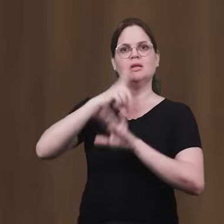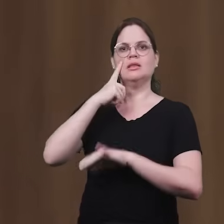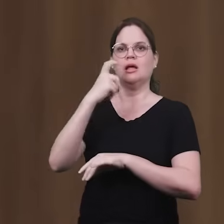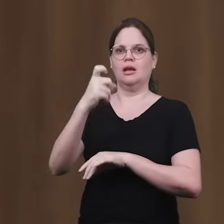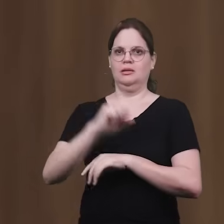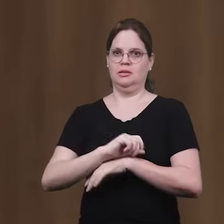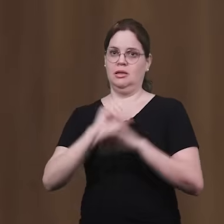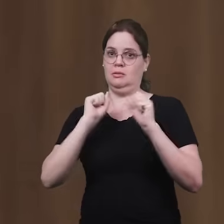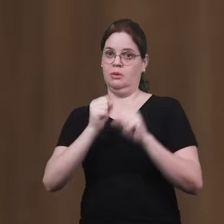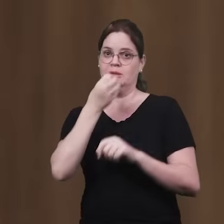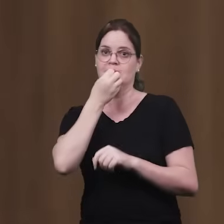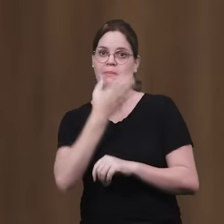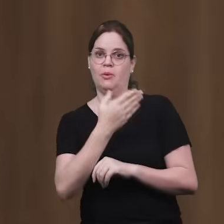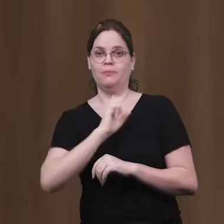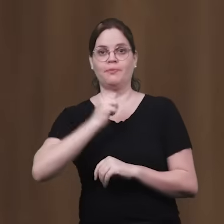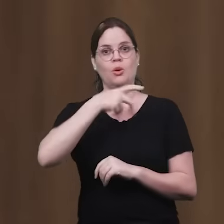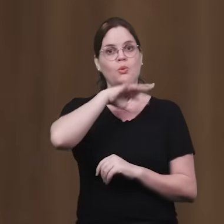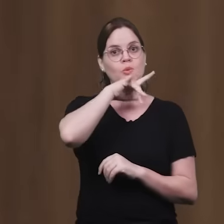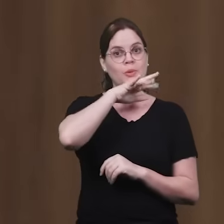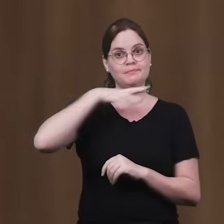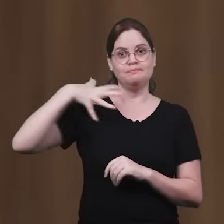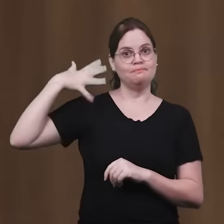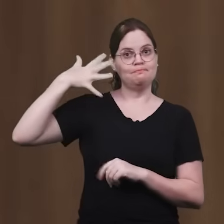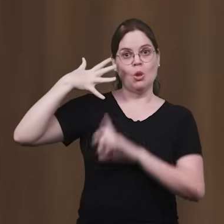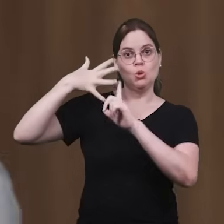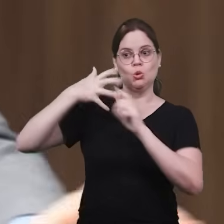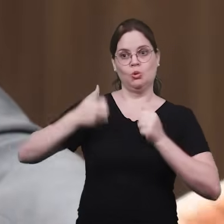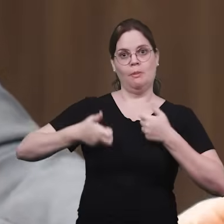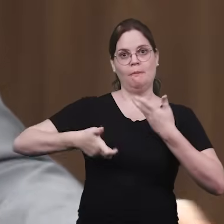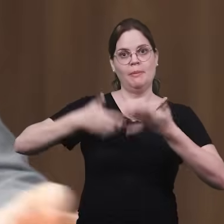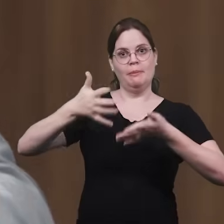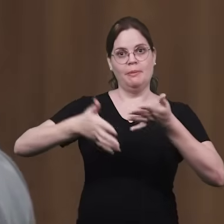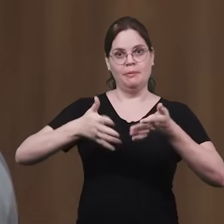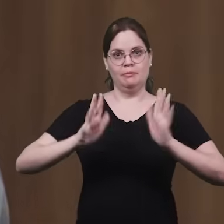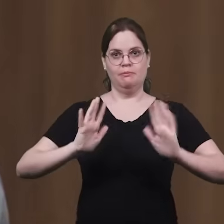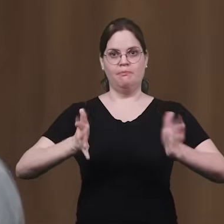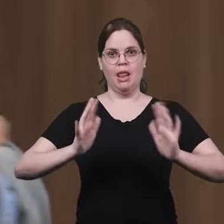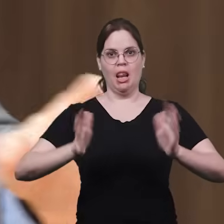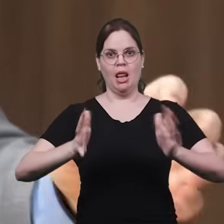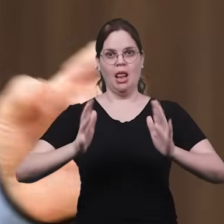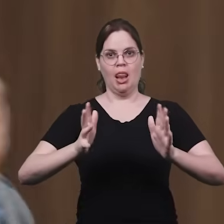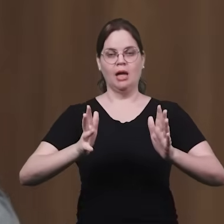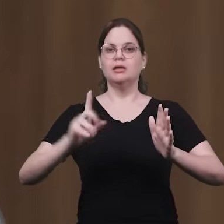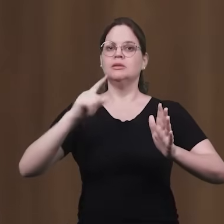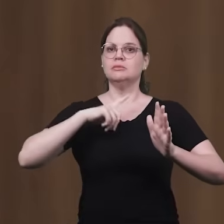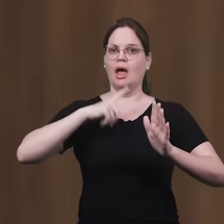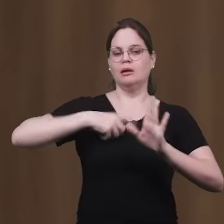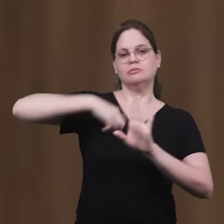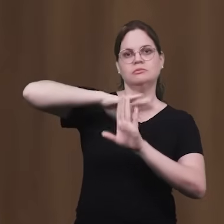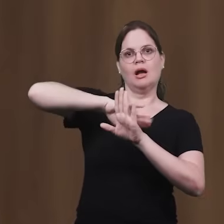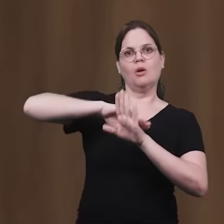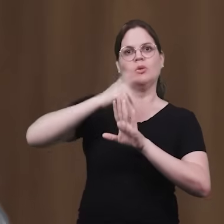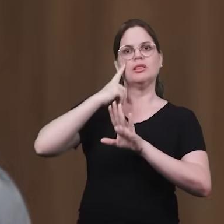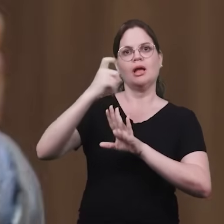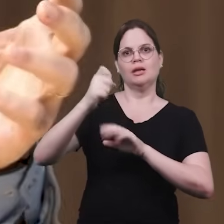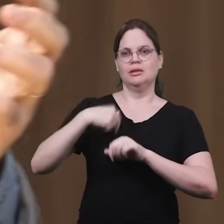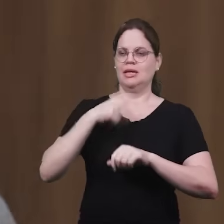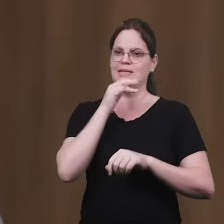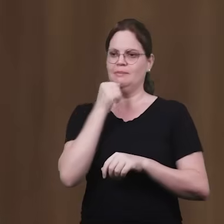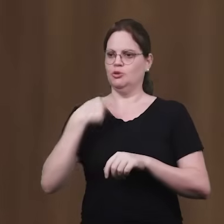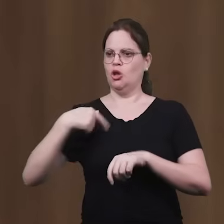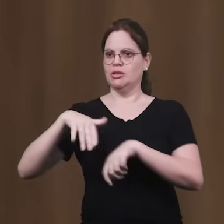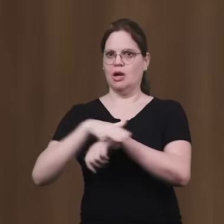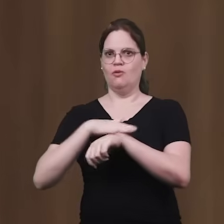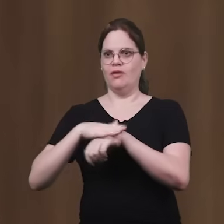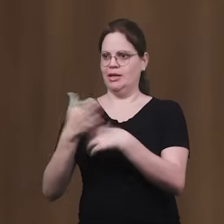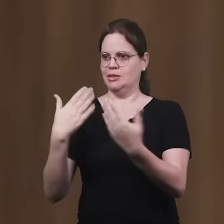Esse interesse pode ser bom ou pode ser ruim. Tá? Então nós aqui estamos conversando e nós temos um interesse nessa nossa